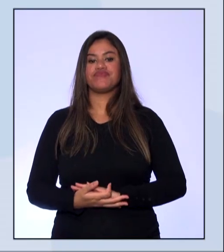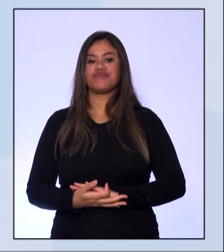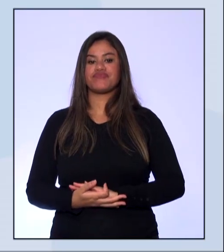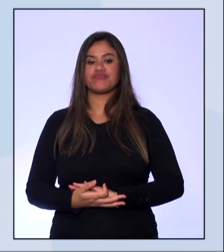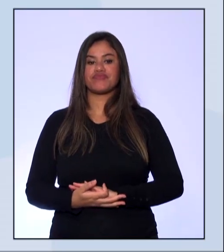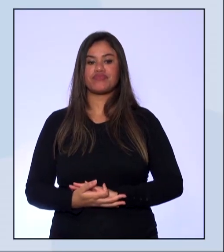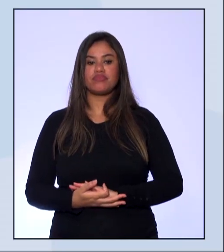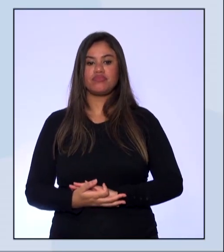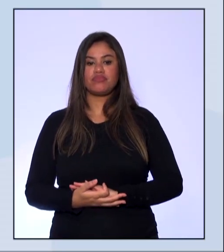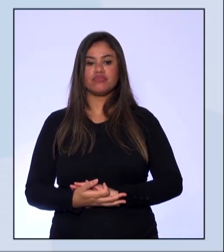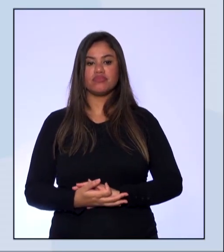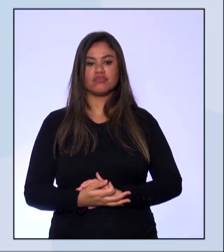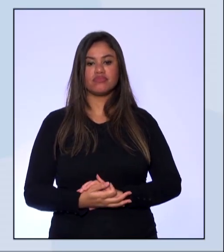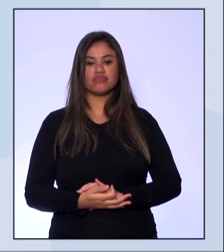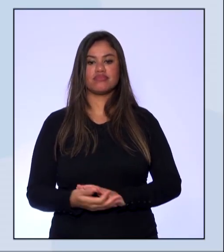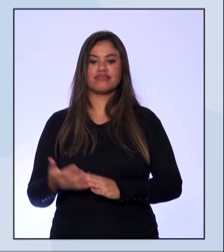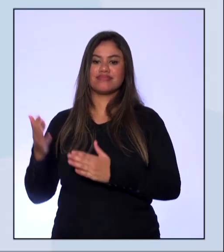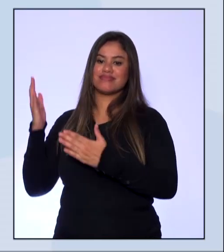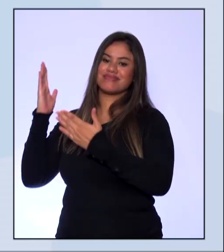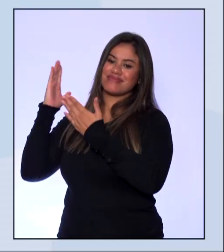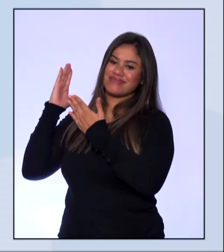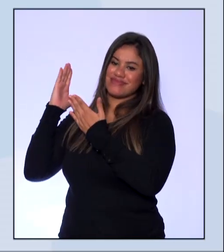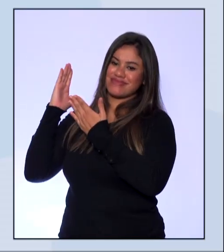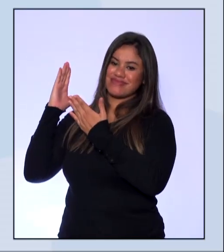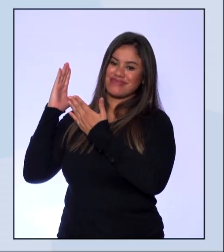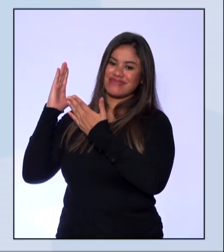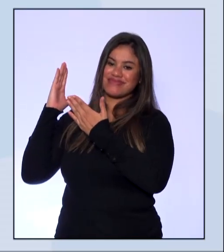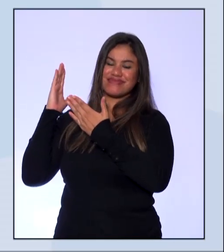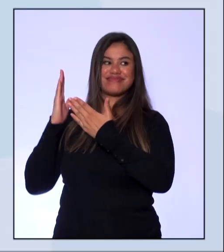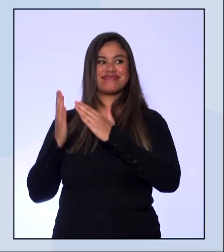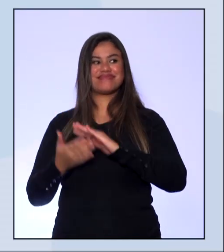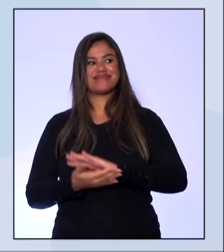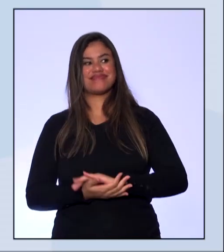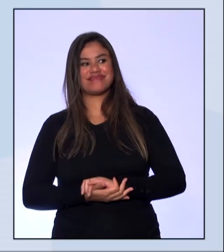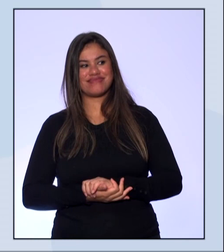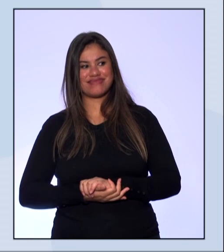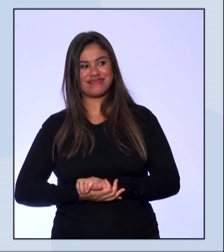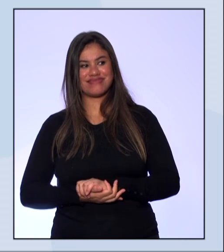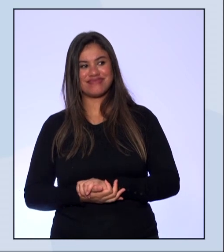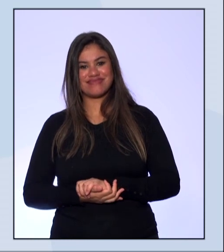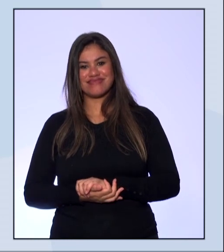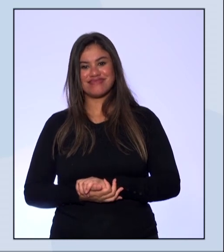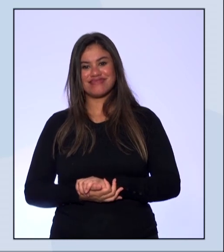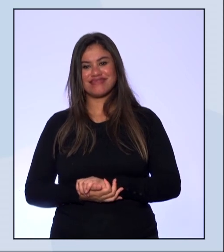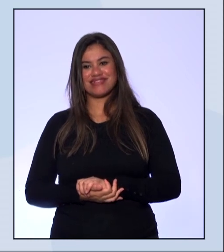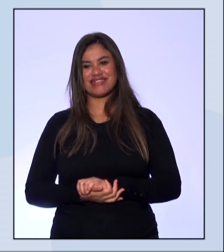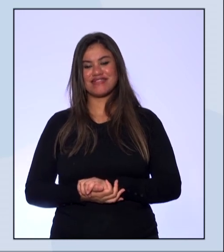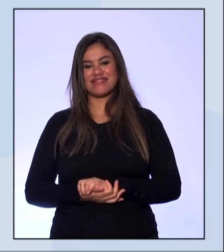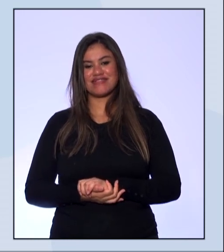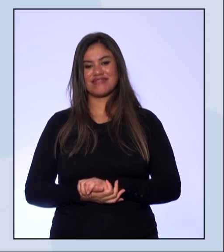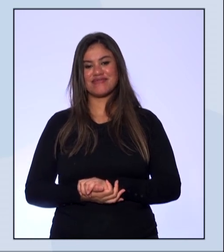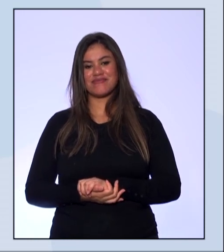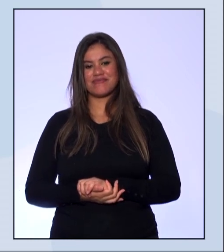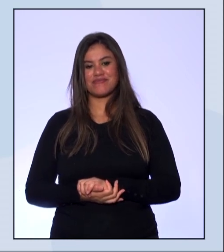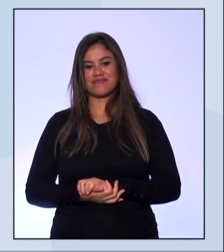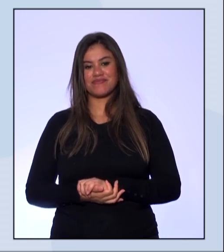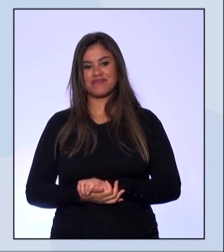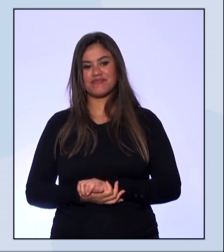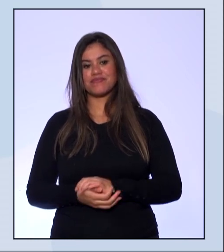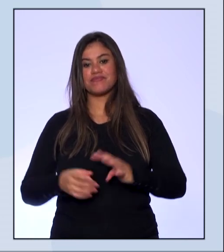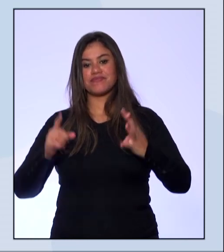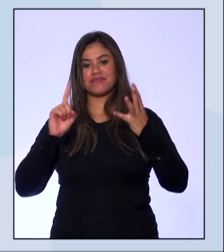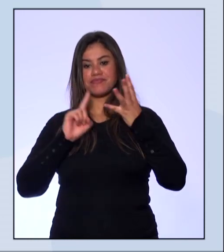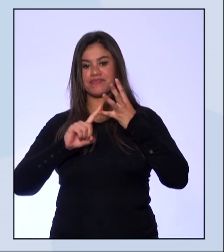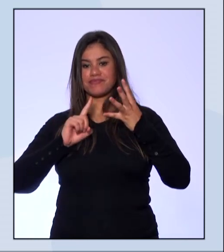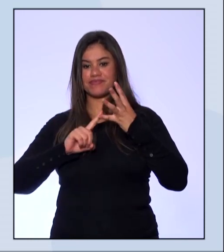próxima. Para eu não ficar aqui sem deixar algum material para explicar. Presta atenção. O 4